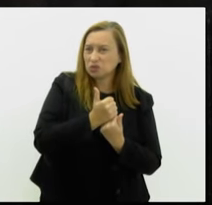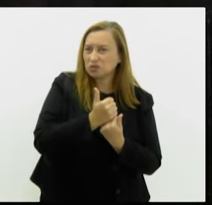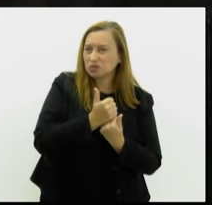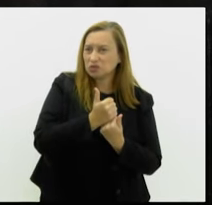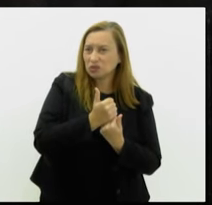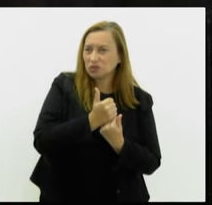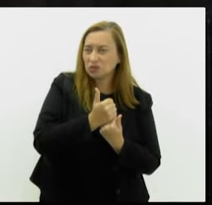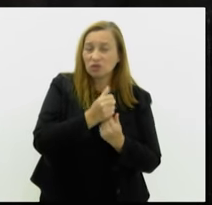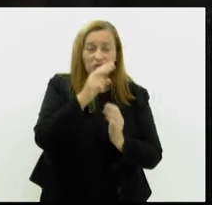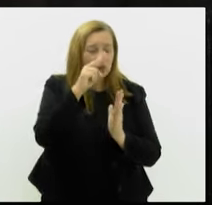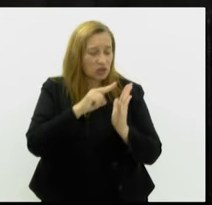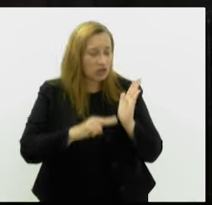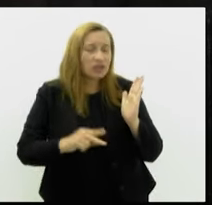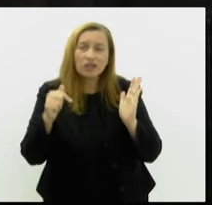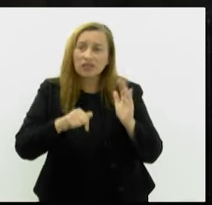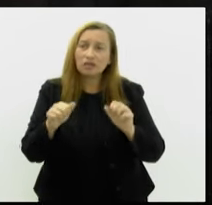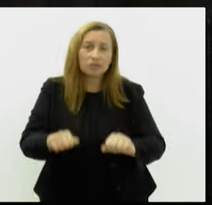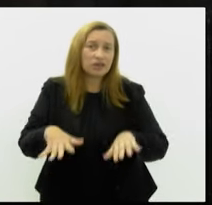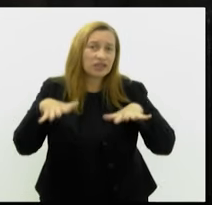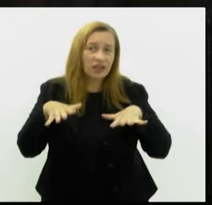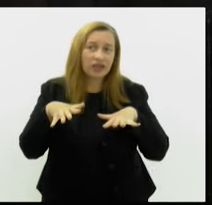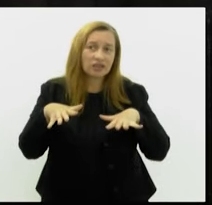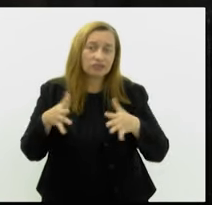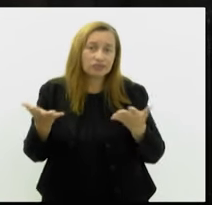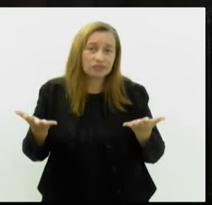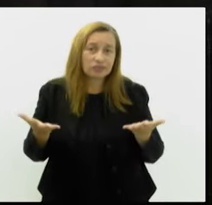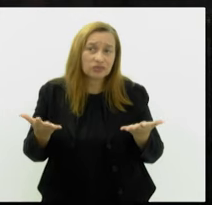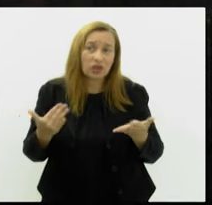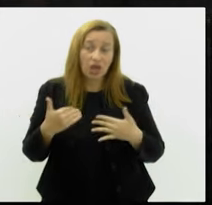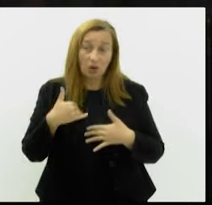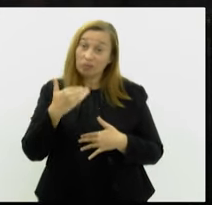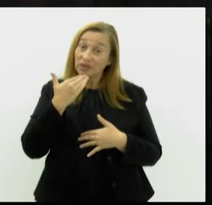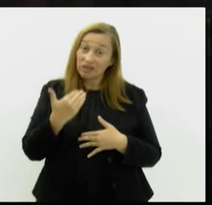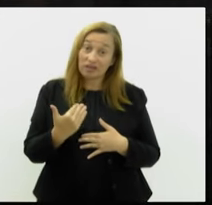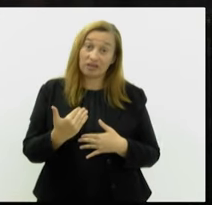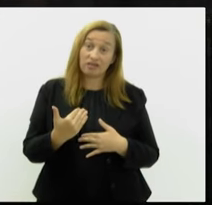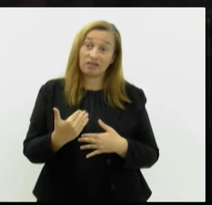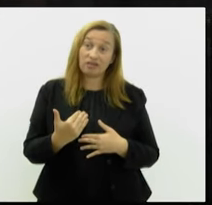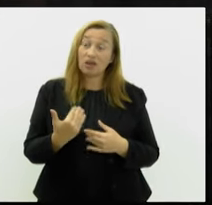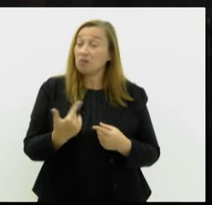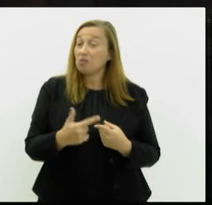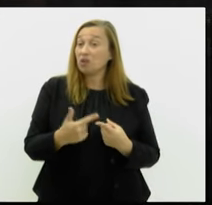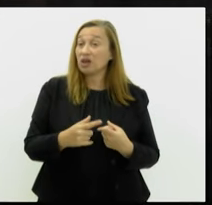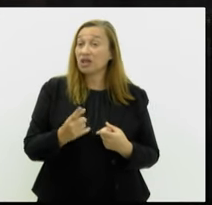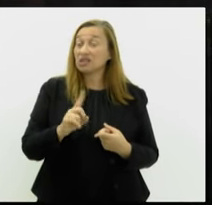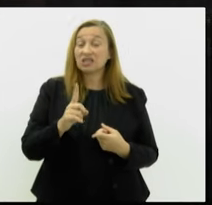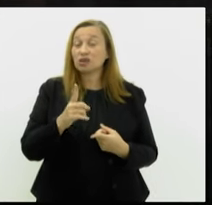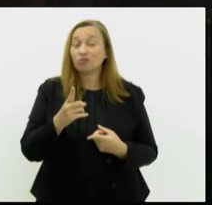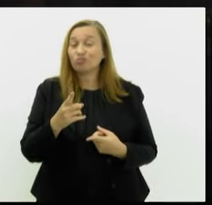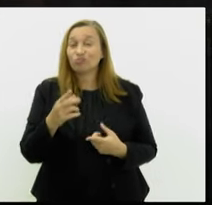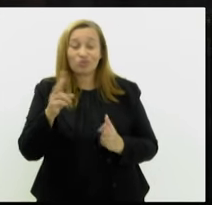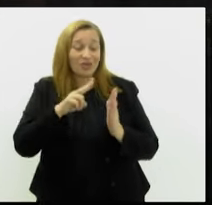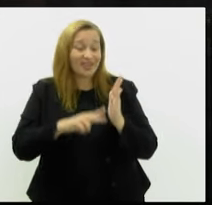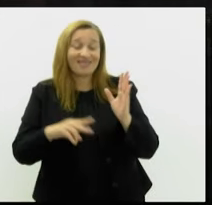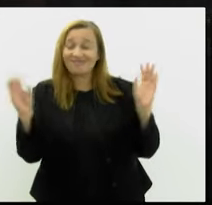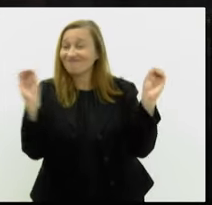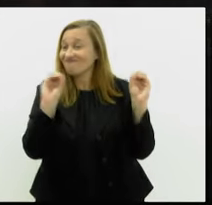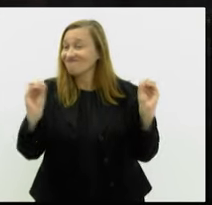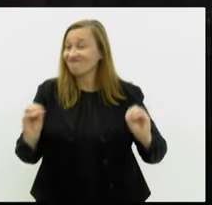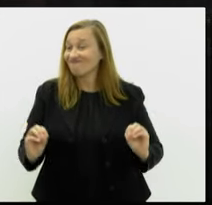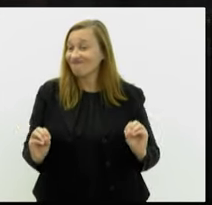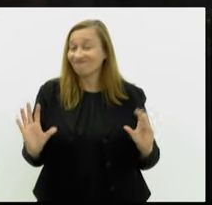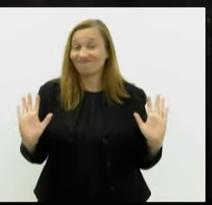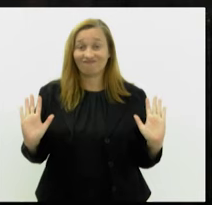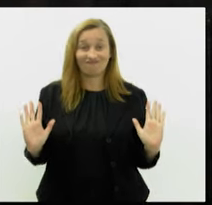foi lido aqui em plenário, assim mesmo que porque eu pedi, porque senão nem lido o